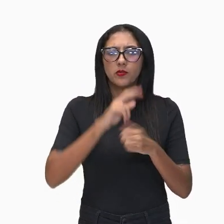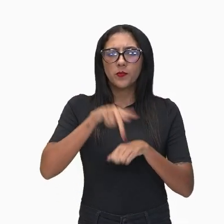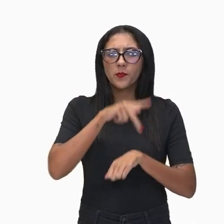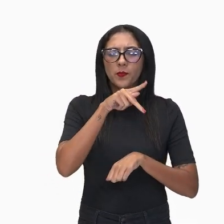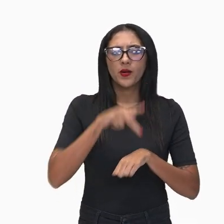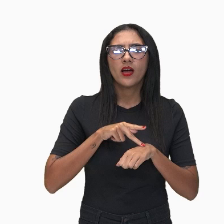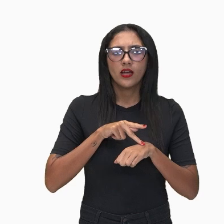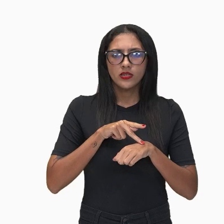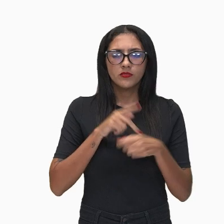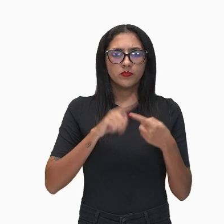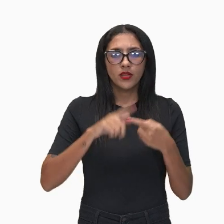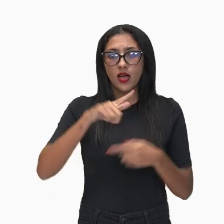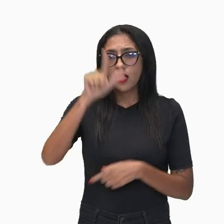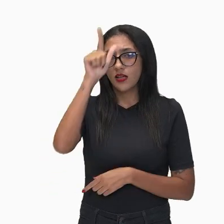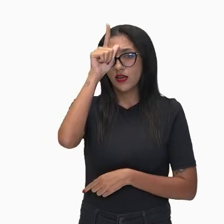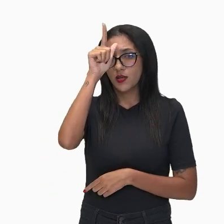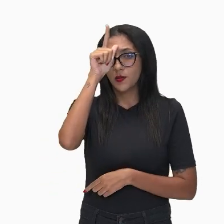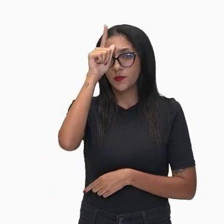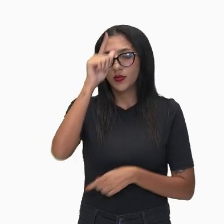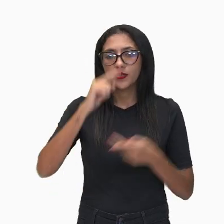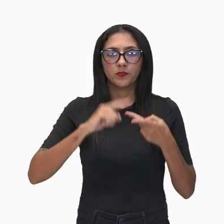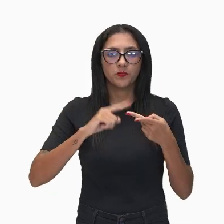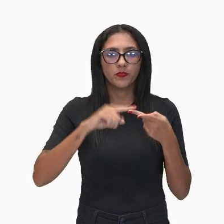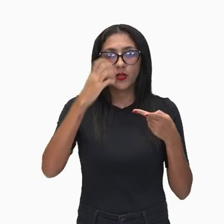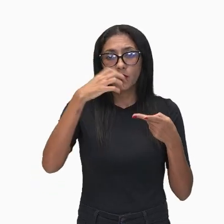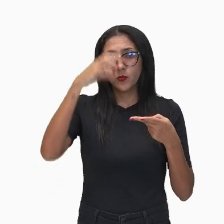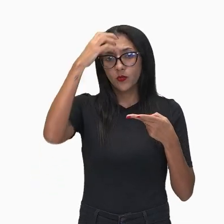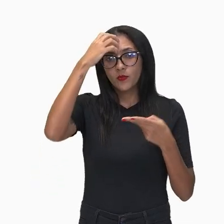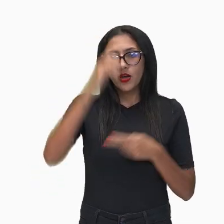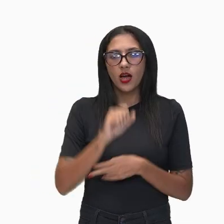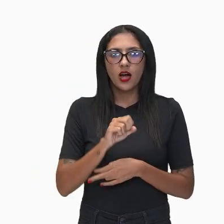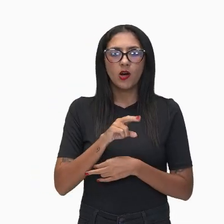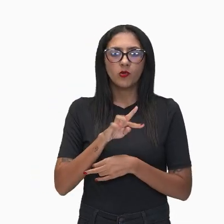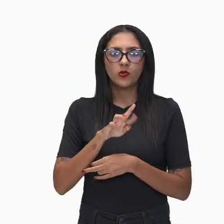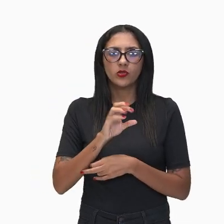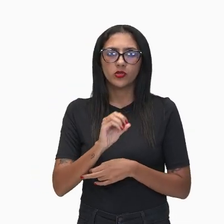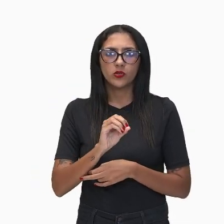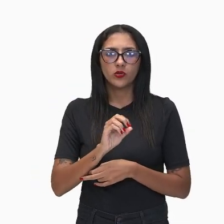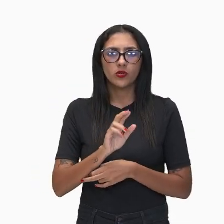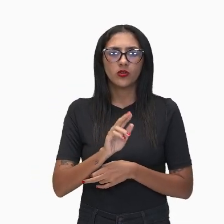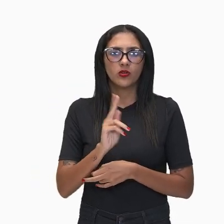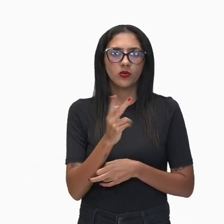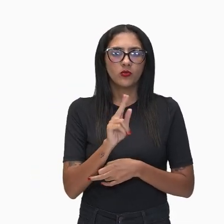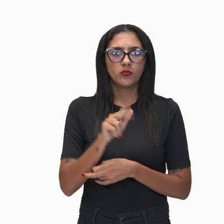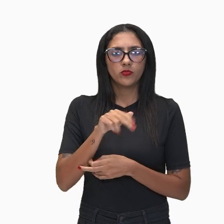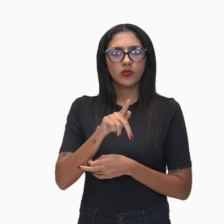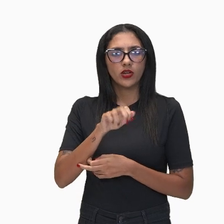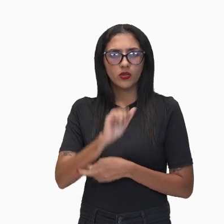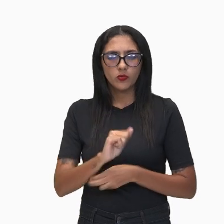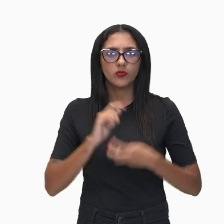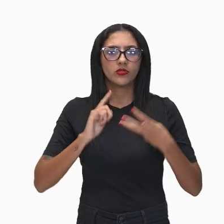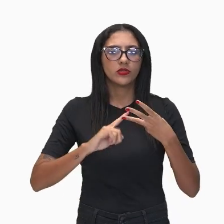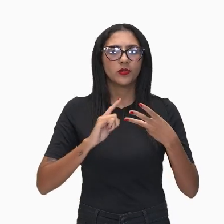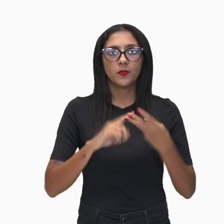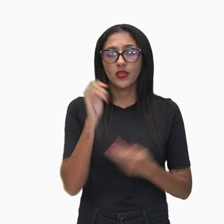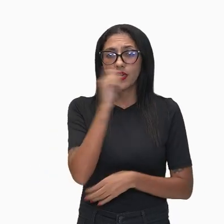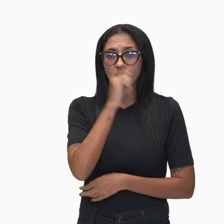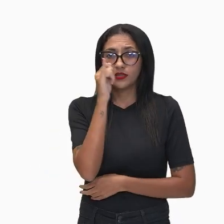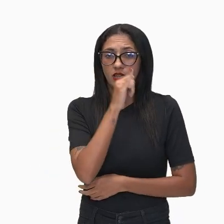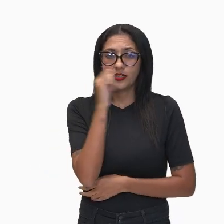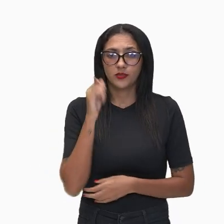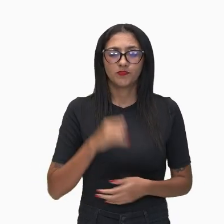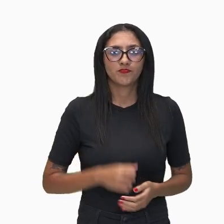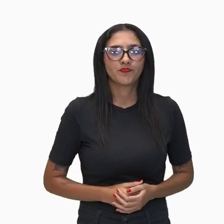envolviam lá a Alemanha, o Império Austro-Húngaro e a Itália. Daí